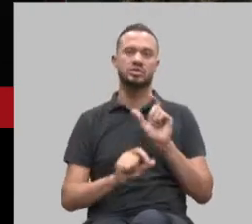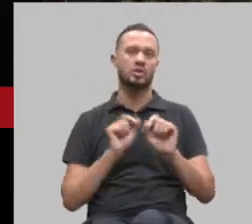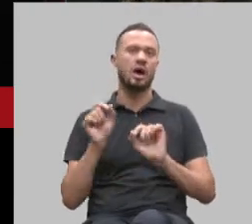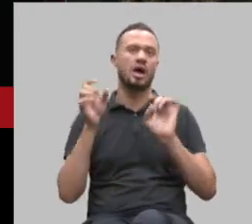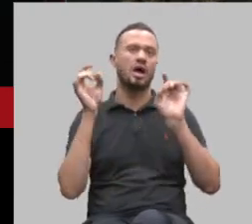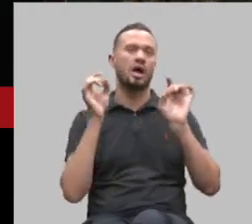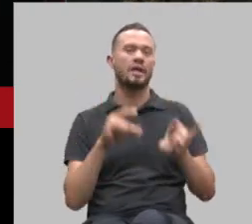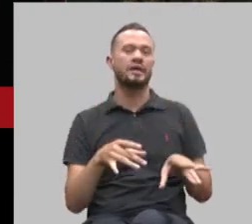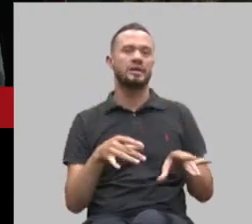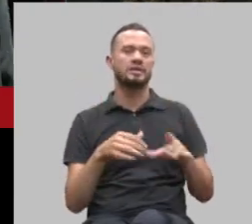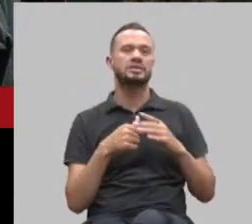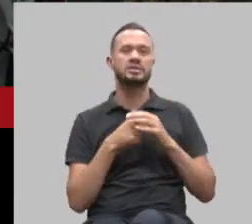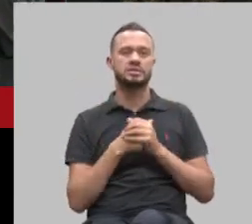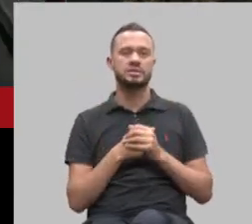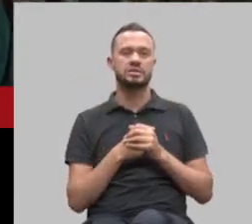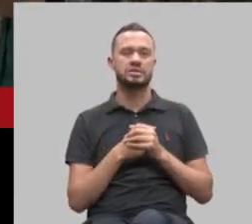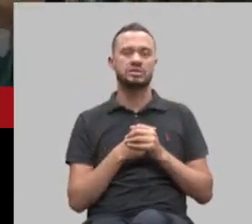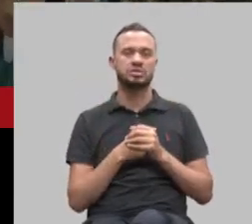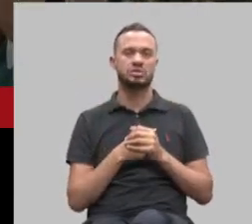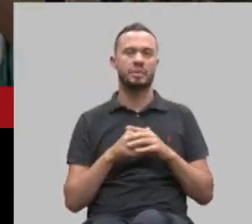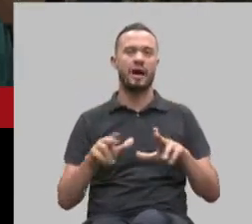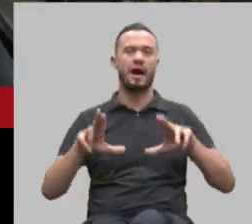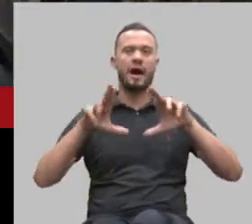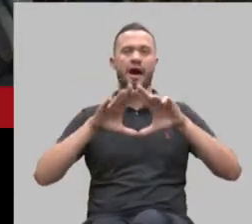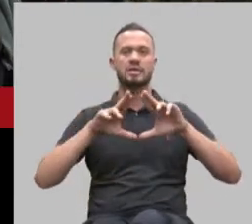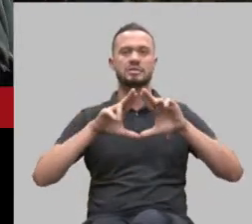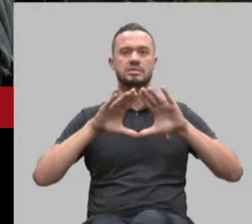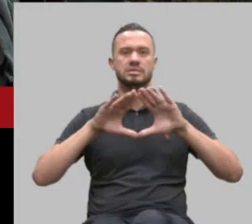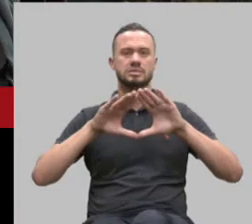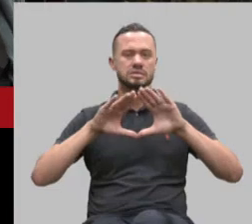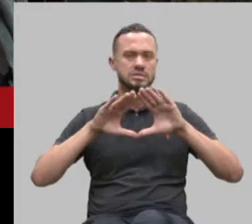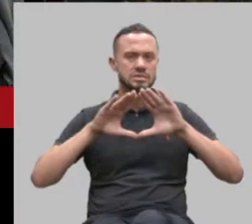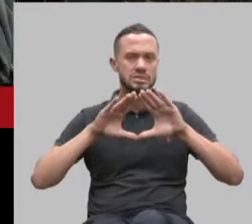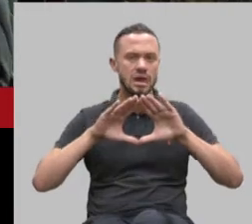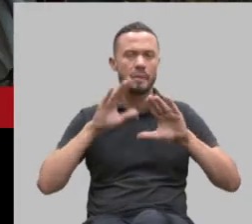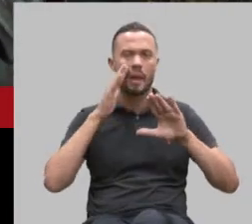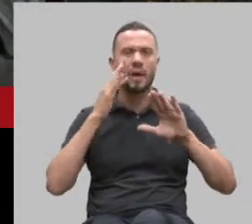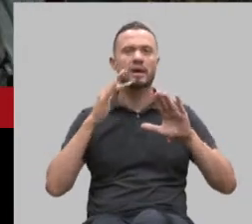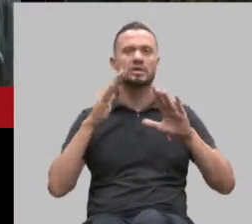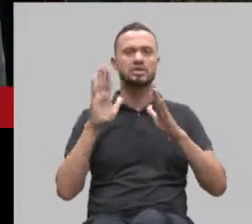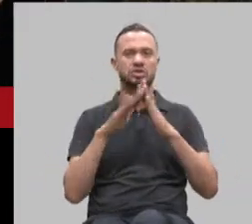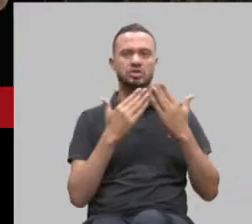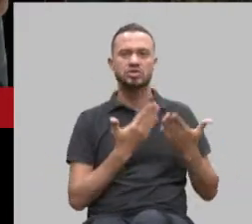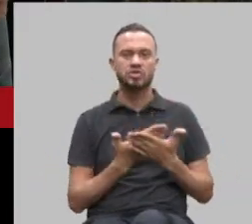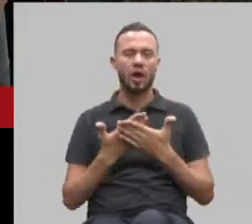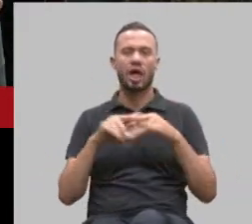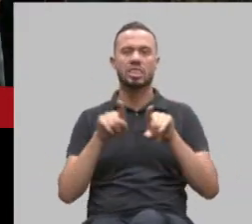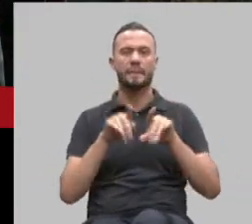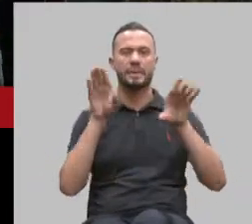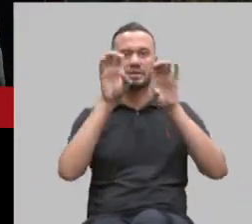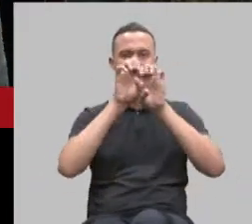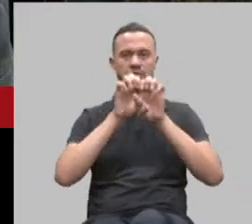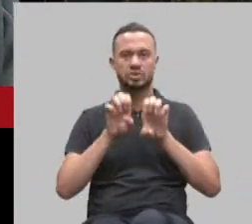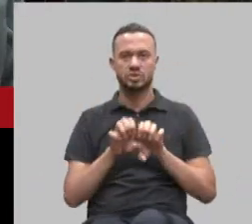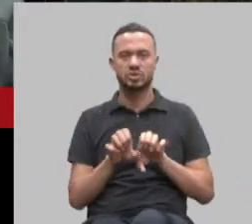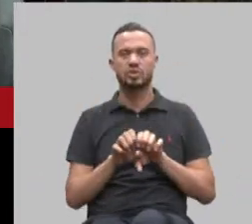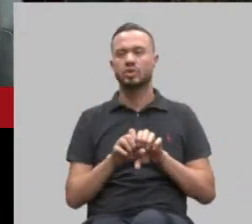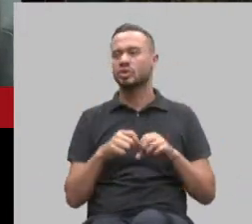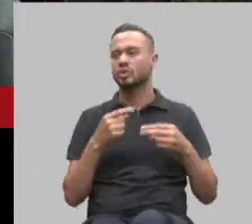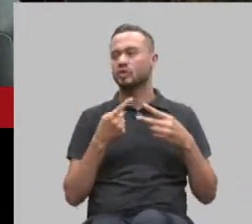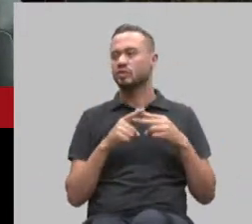a sobre a assembleia escolar e sobre a estrutura o funcionamento e o processo de eleição dos